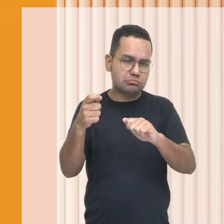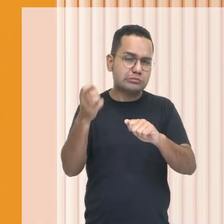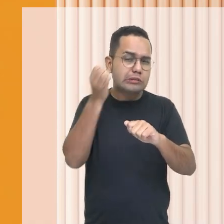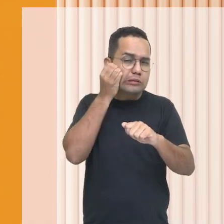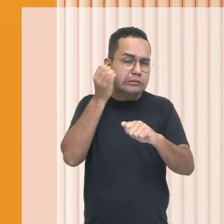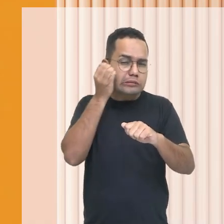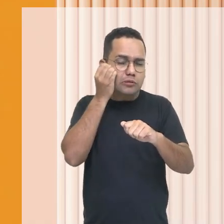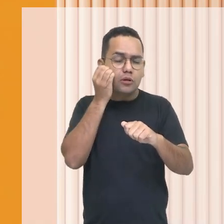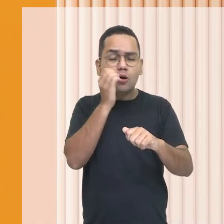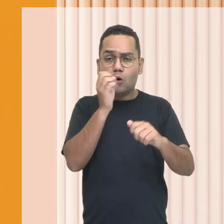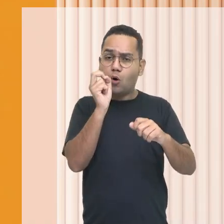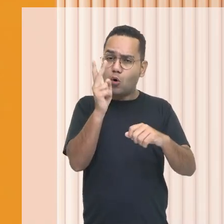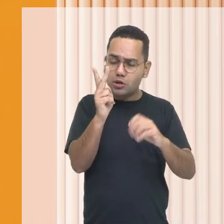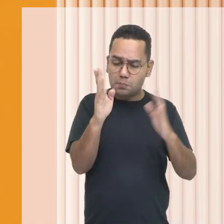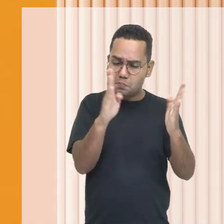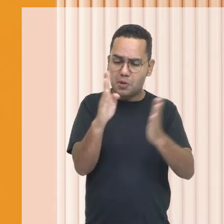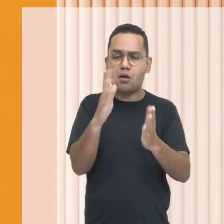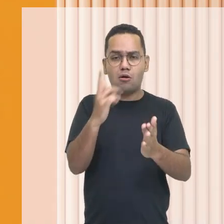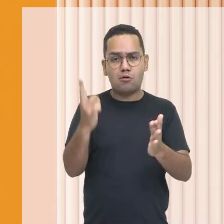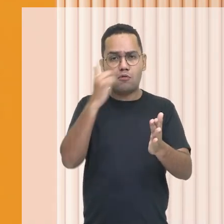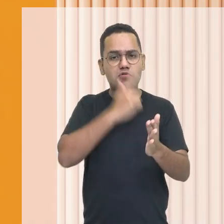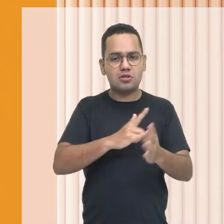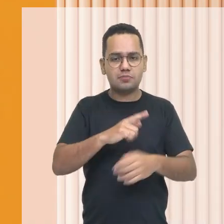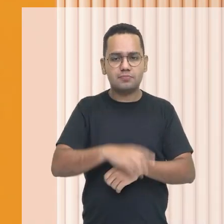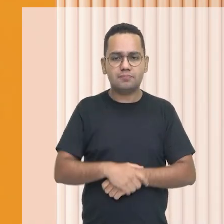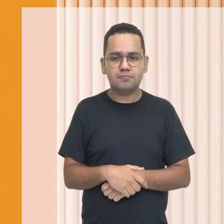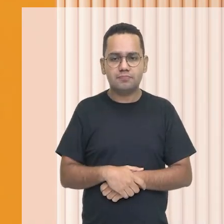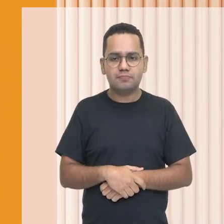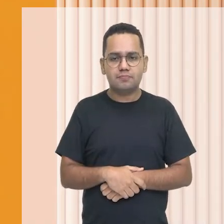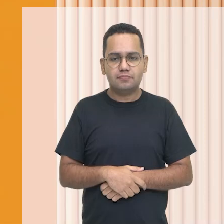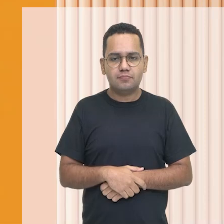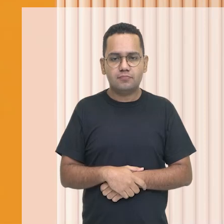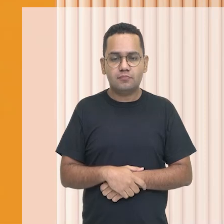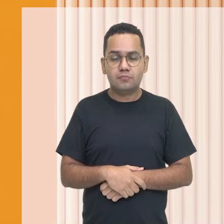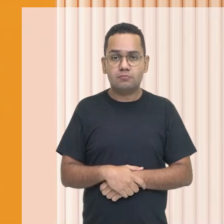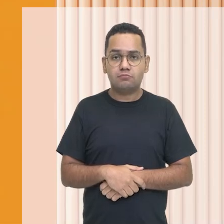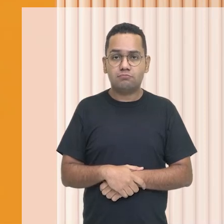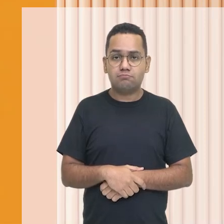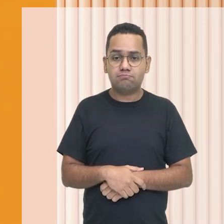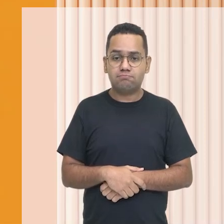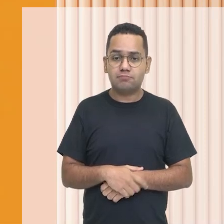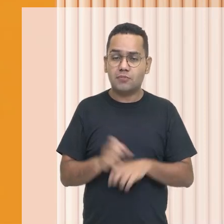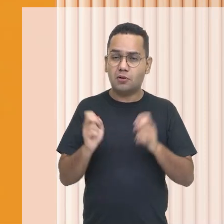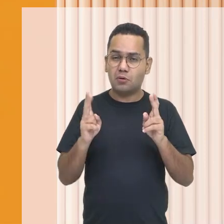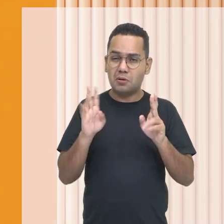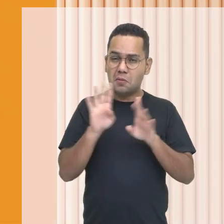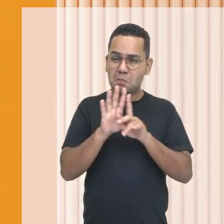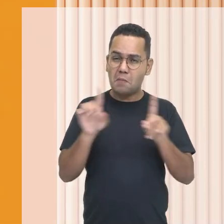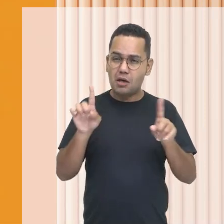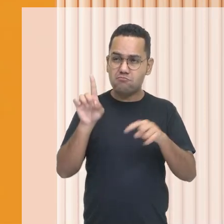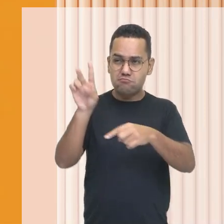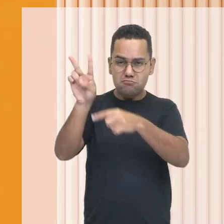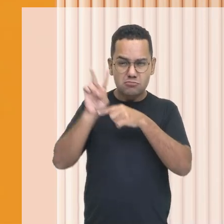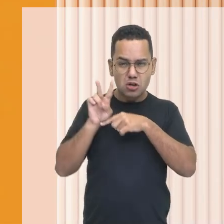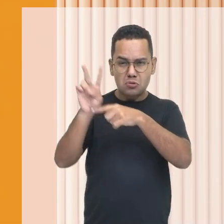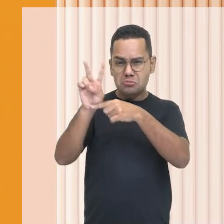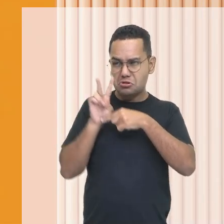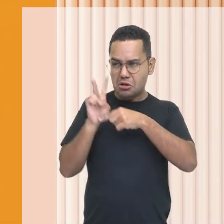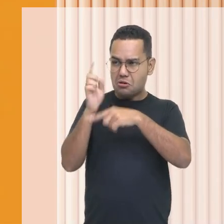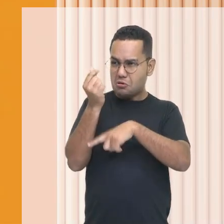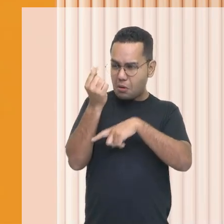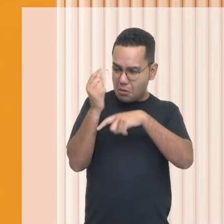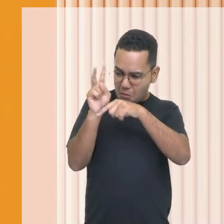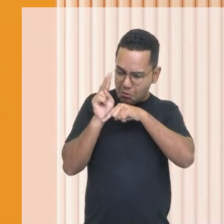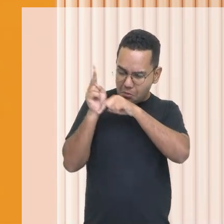momento conseguiu, mas à base de um financiamento estrangeiro, e na